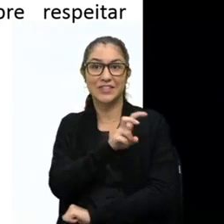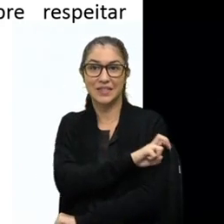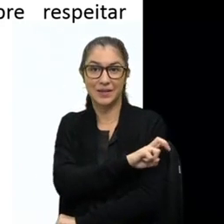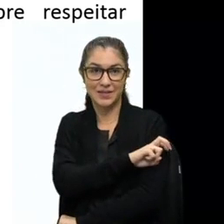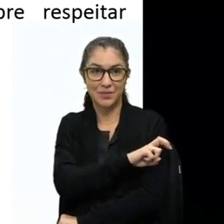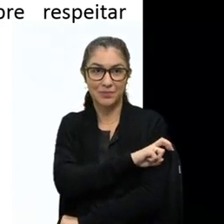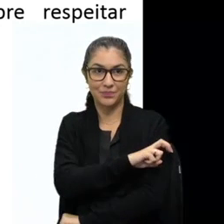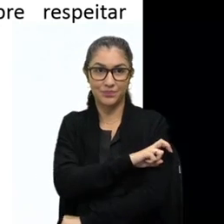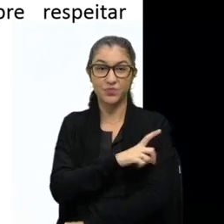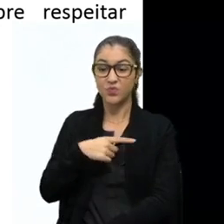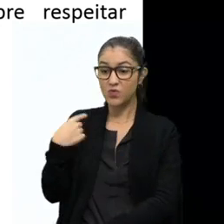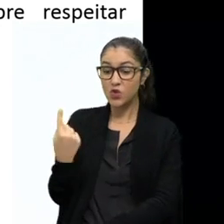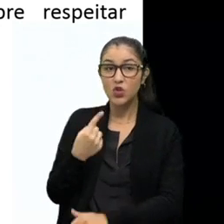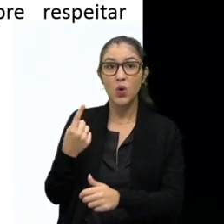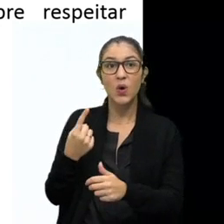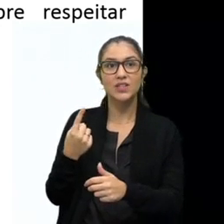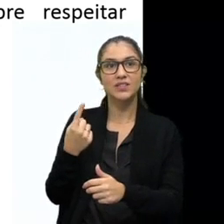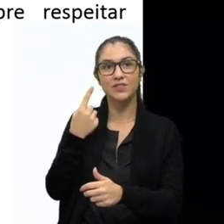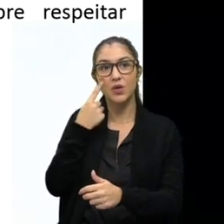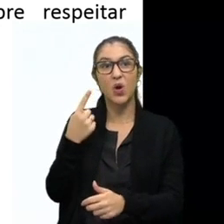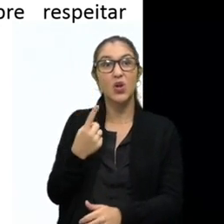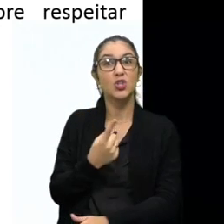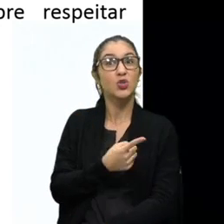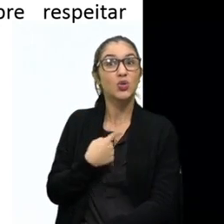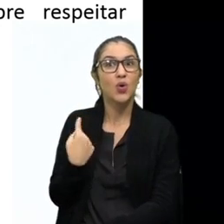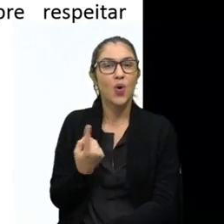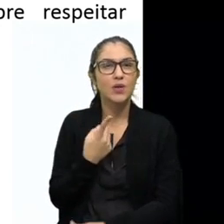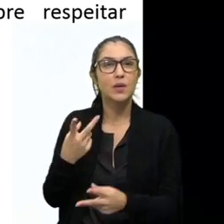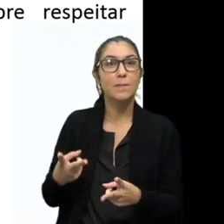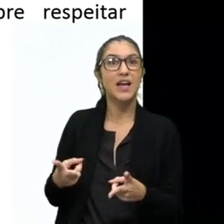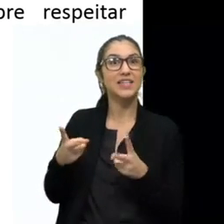série. Olha que usa pronome já.